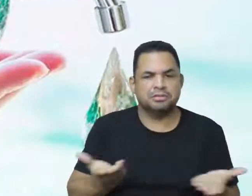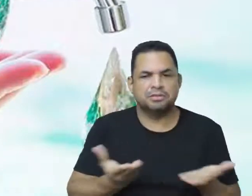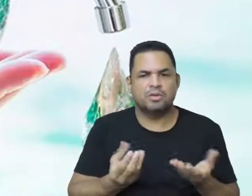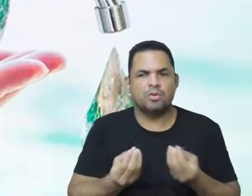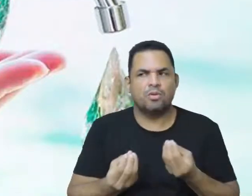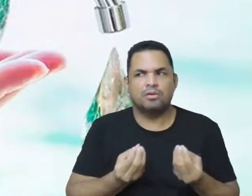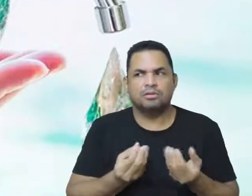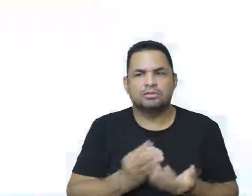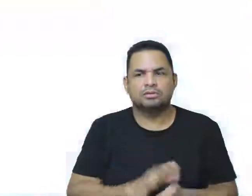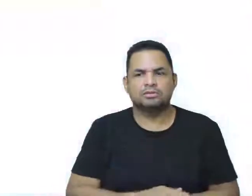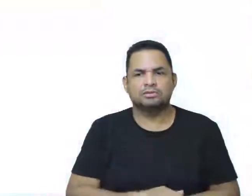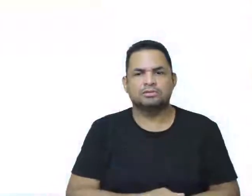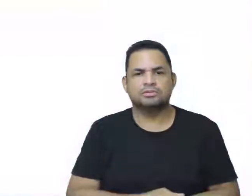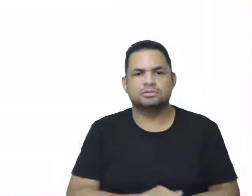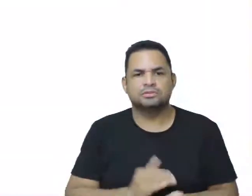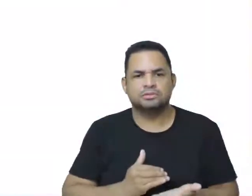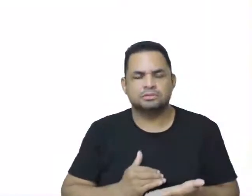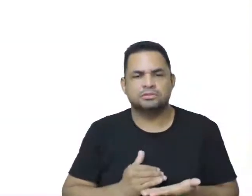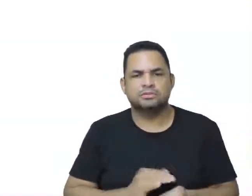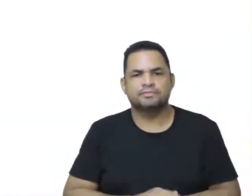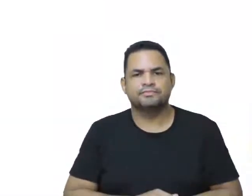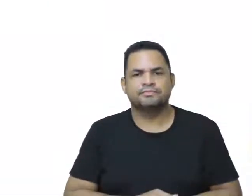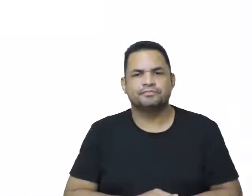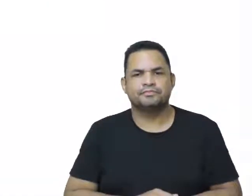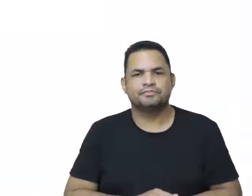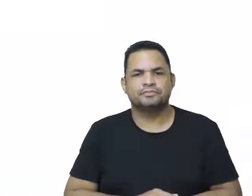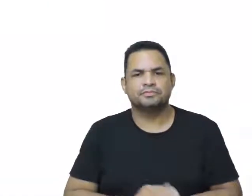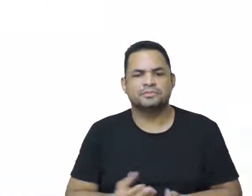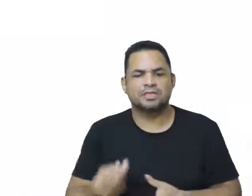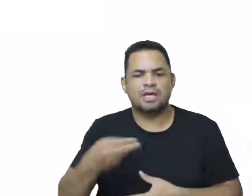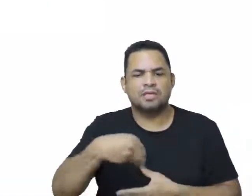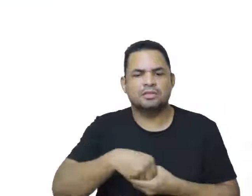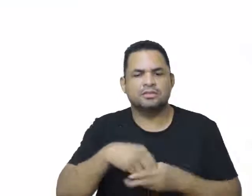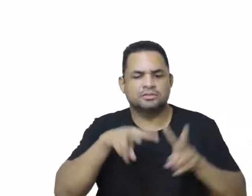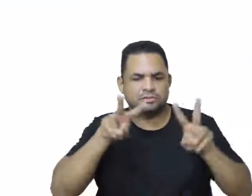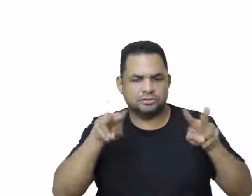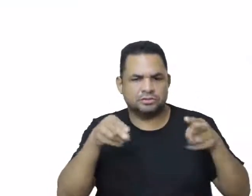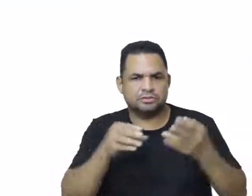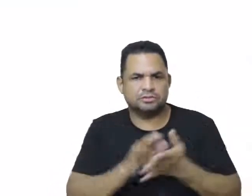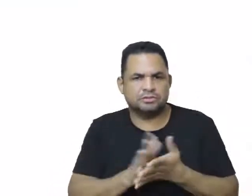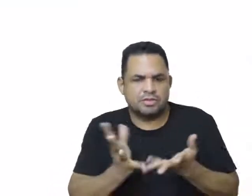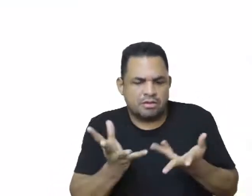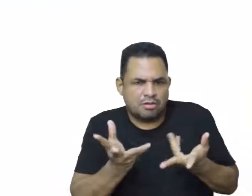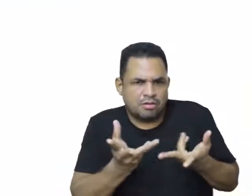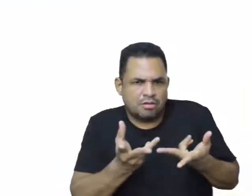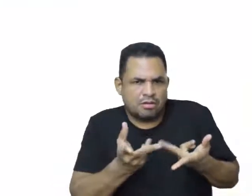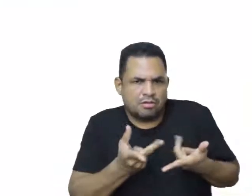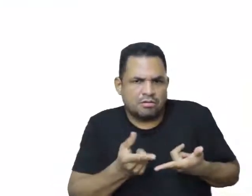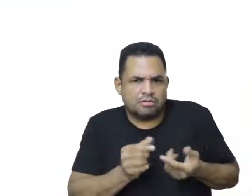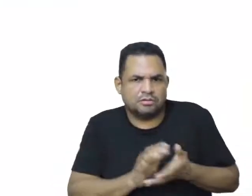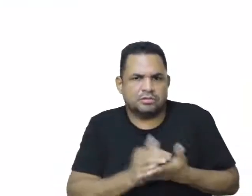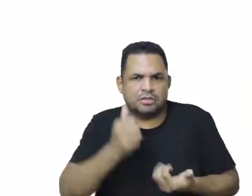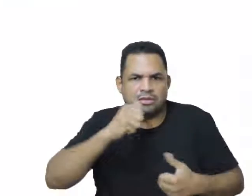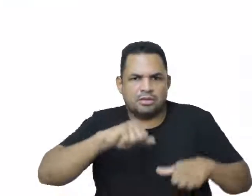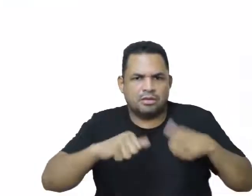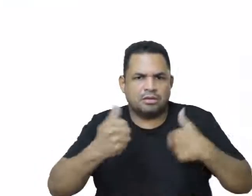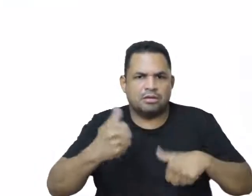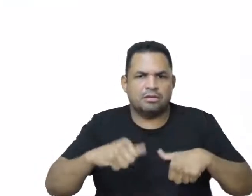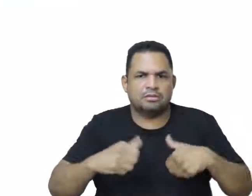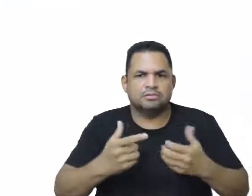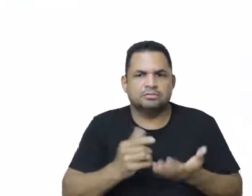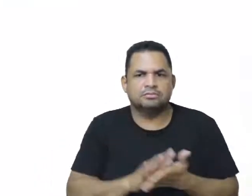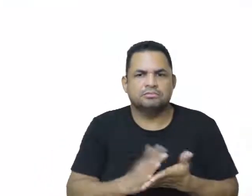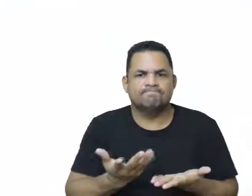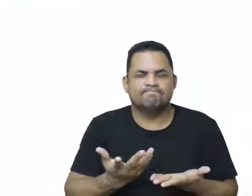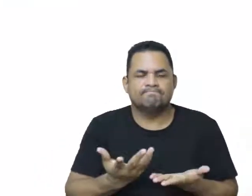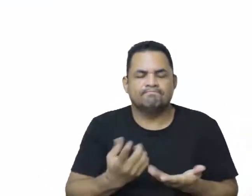o que é que nós vamos ter por à frente, tá? Dentro disso aí, essa habilidade de fazer essa avaliação